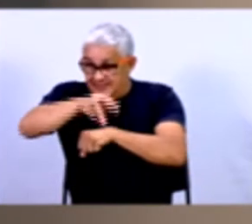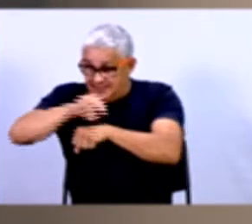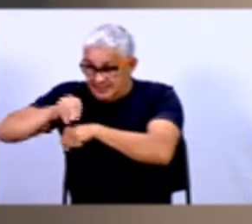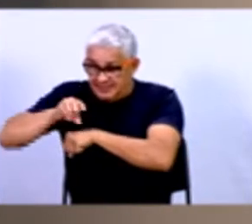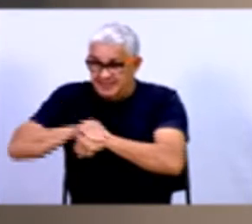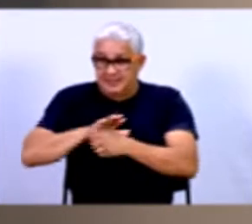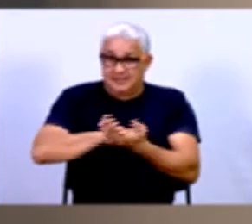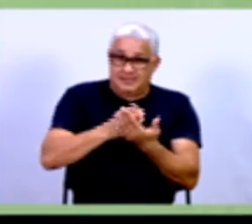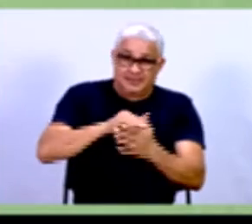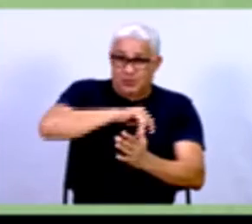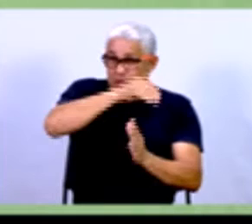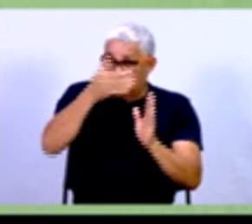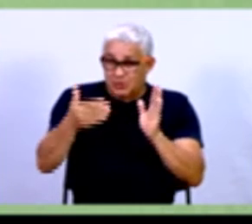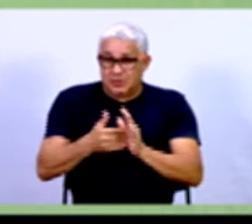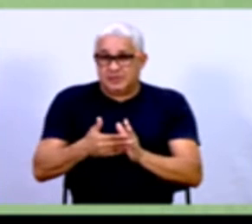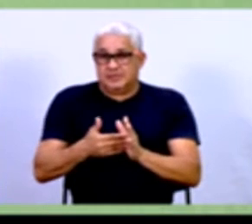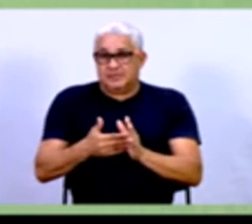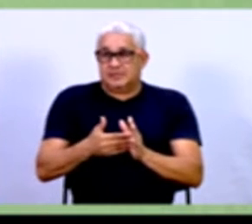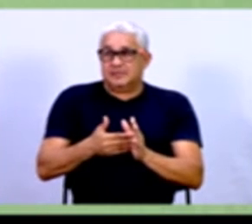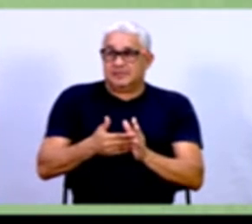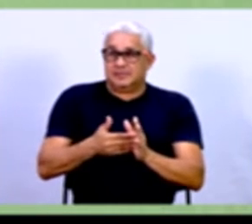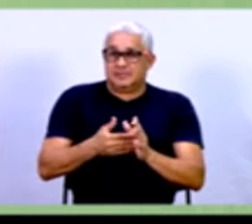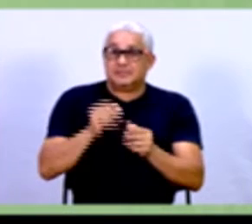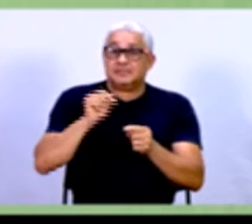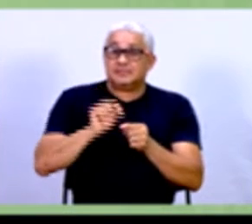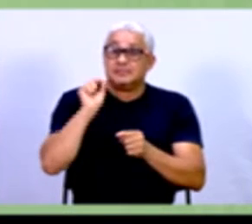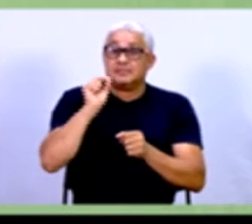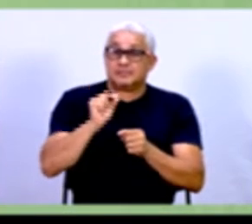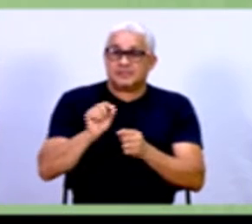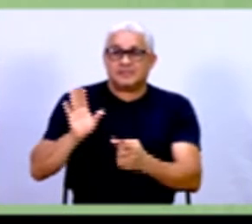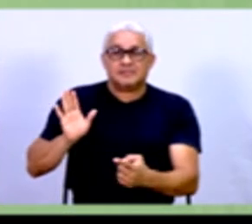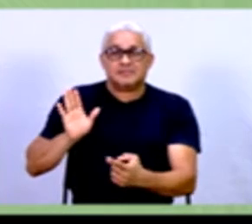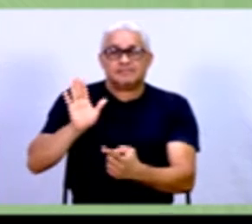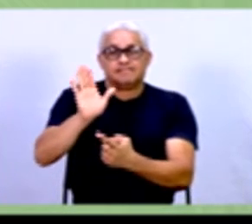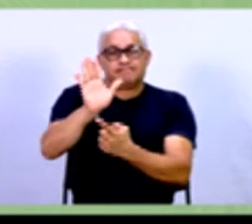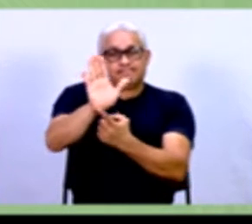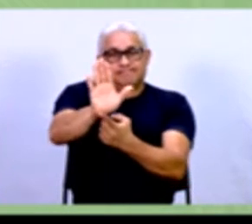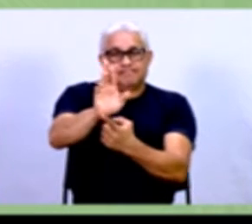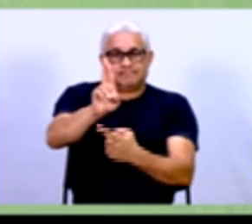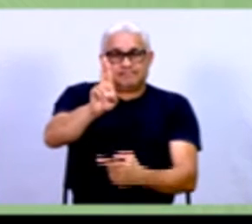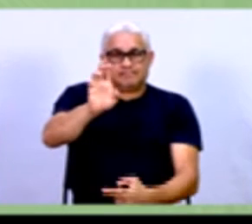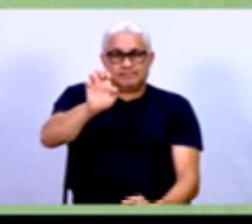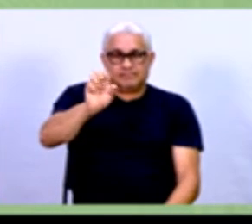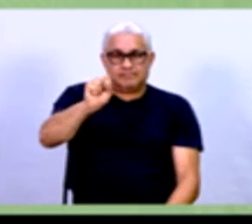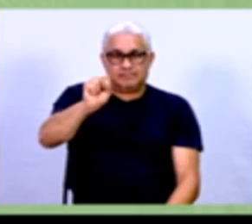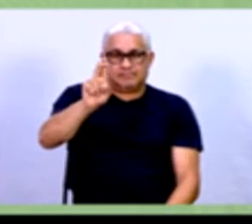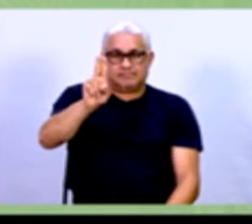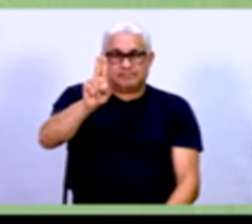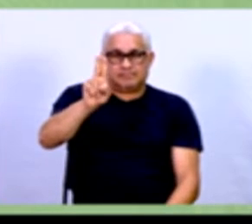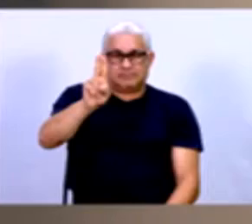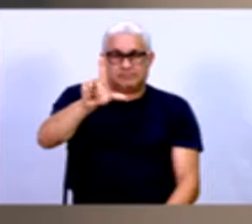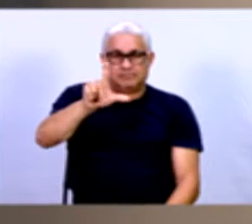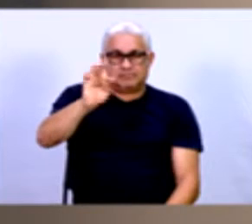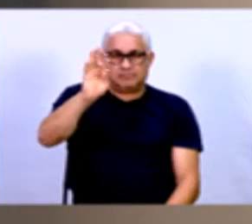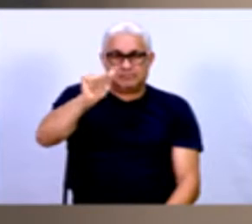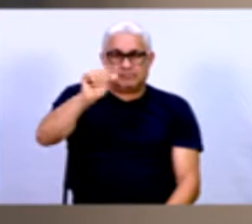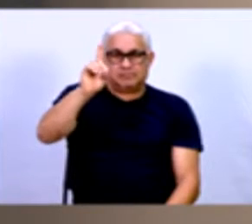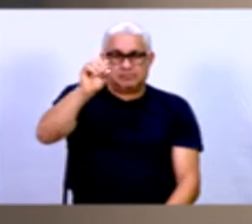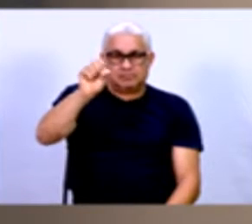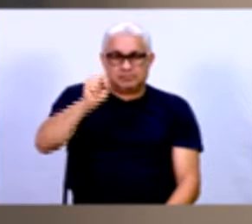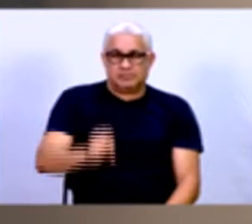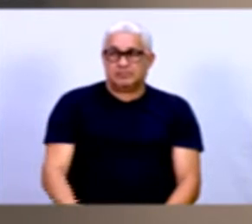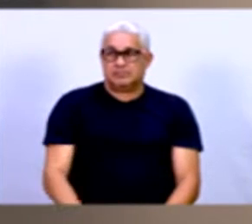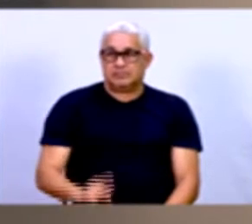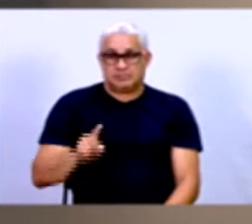E depois de interpretados, a gente vai fazer o quê? Apresentar os resultados, né? Geralmente, como a gente